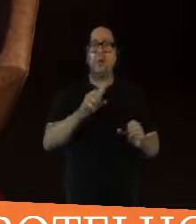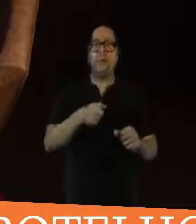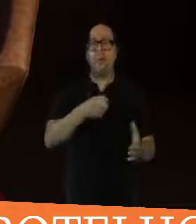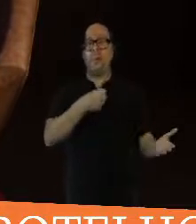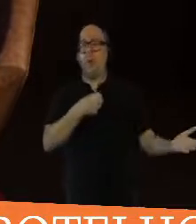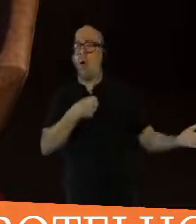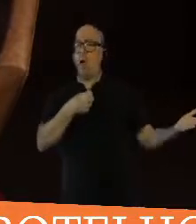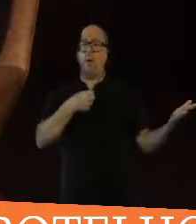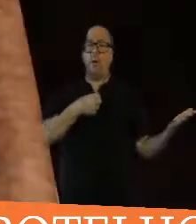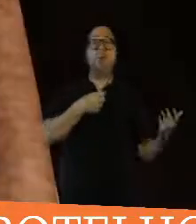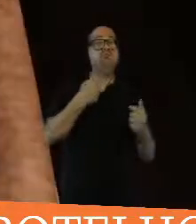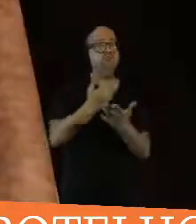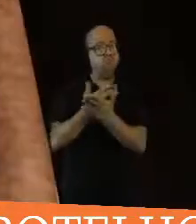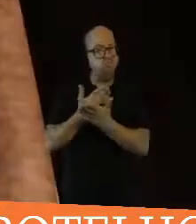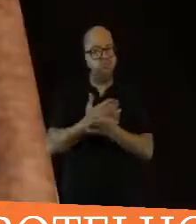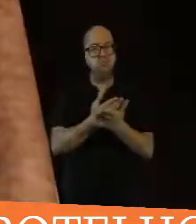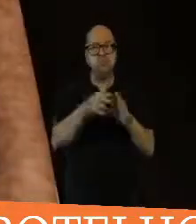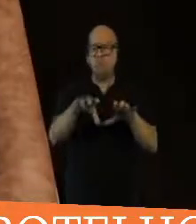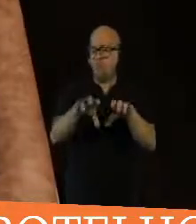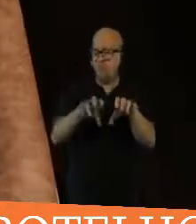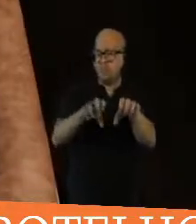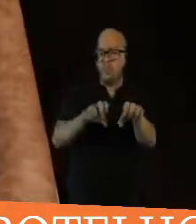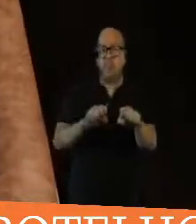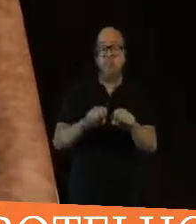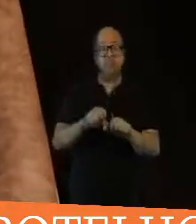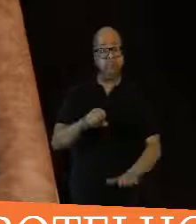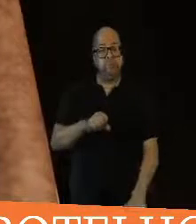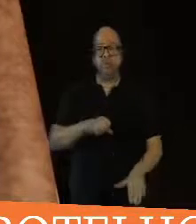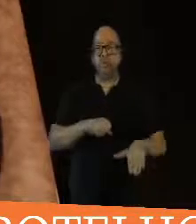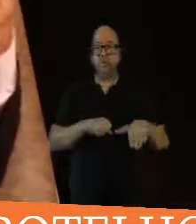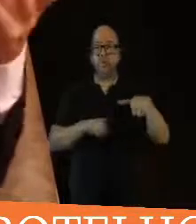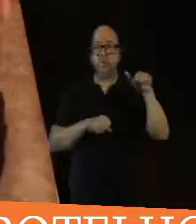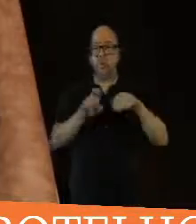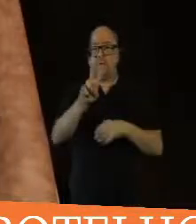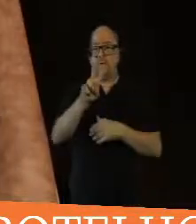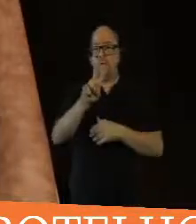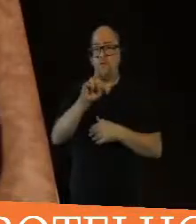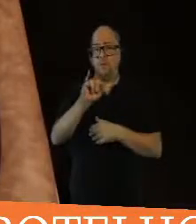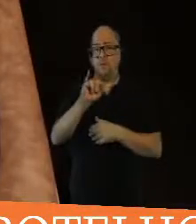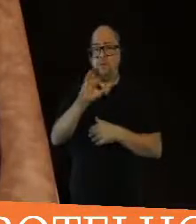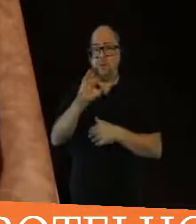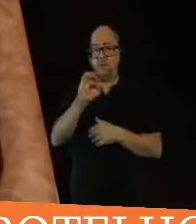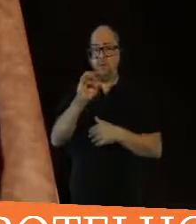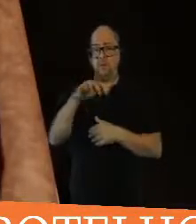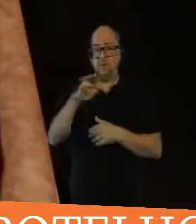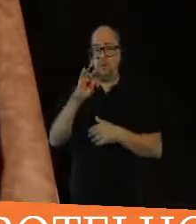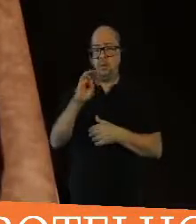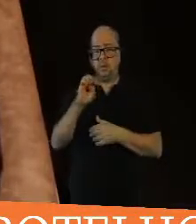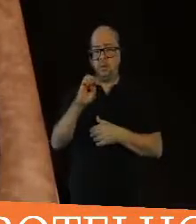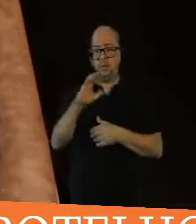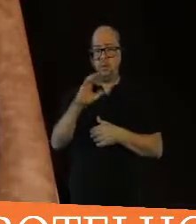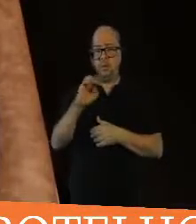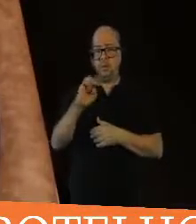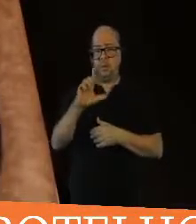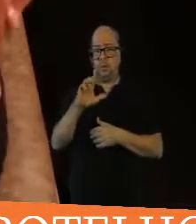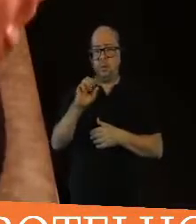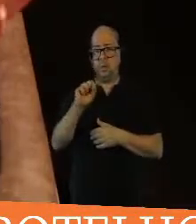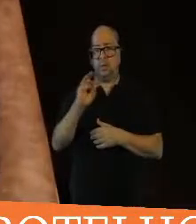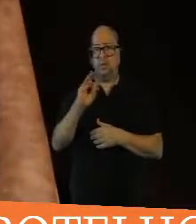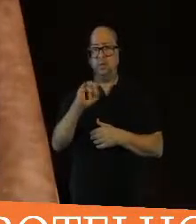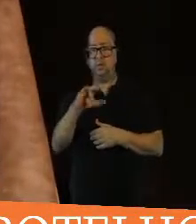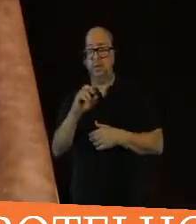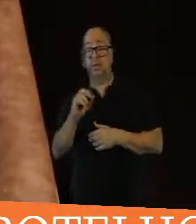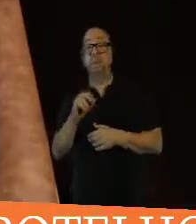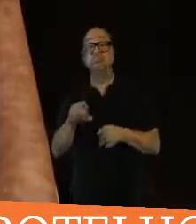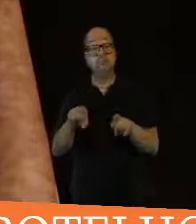cedo estudou canto. Estudava canto, e outros que não estudaram canto exatamente, mas que tiveram uma influência, por exemplo,